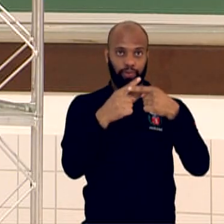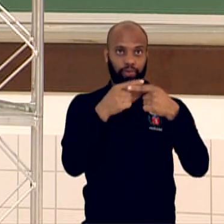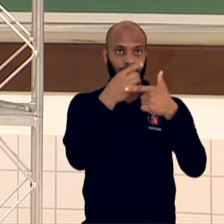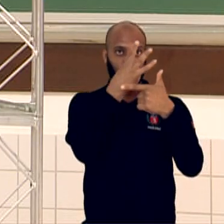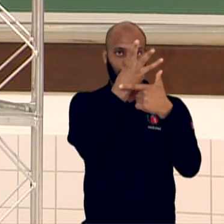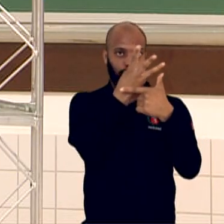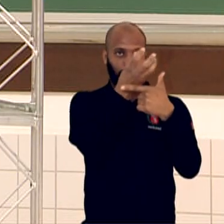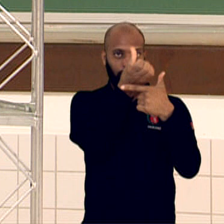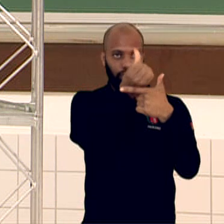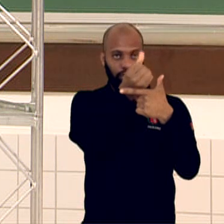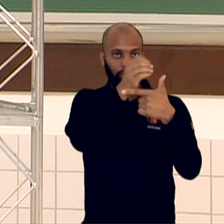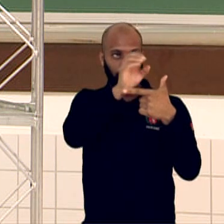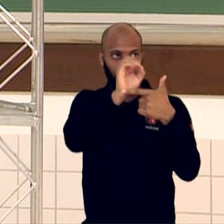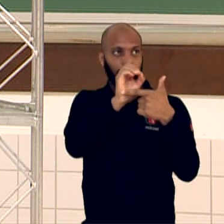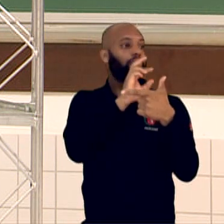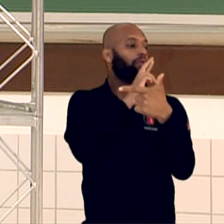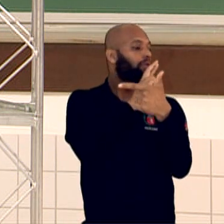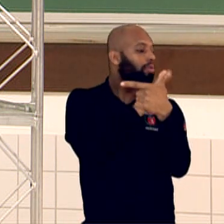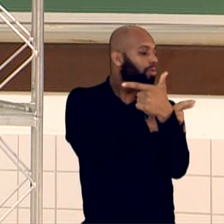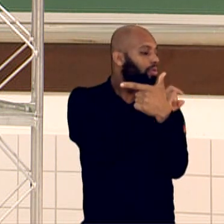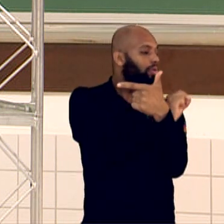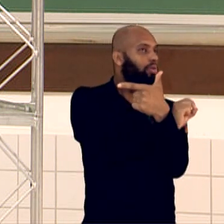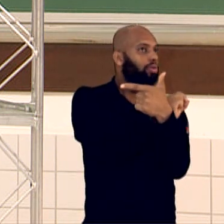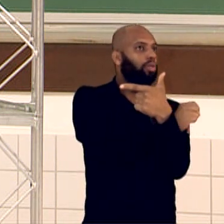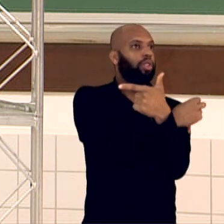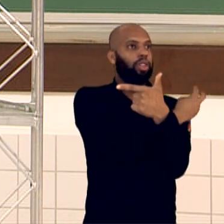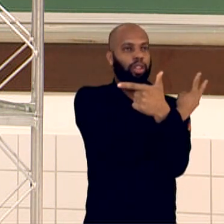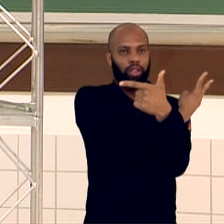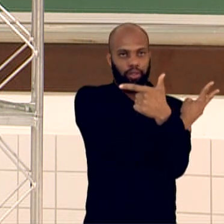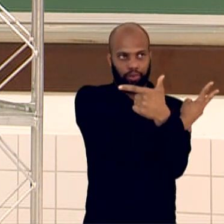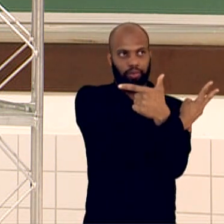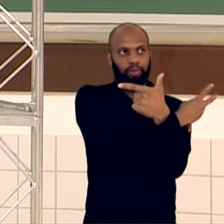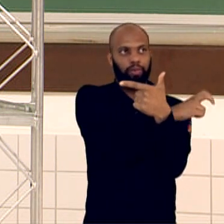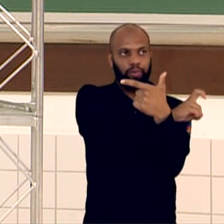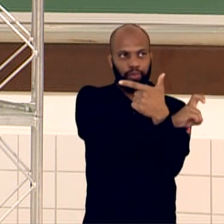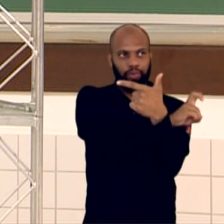vezes 360 vai ficar